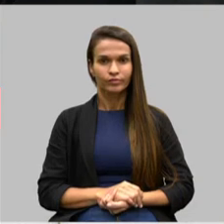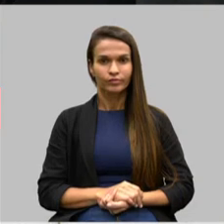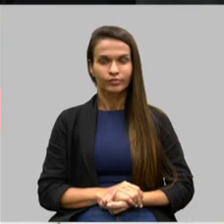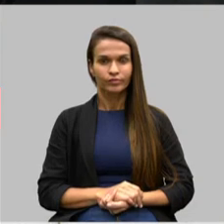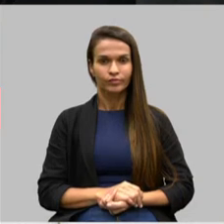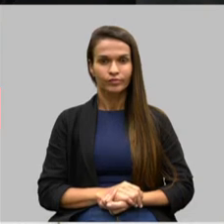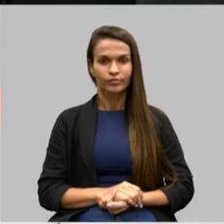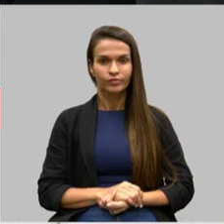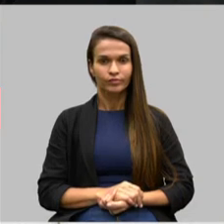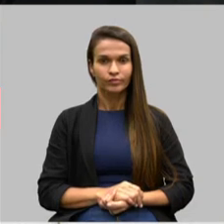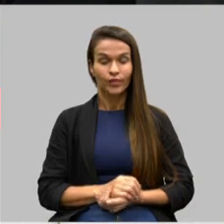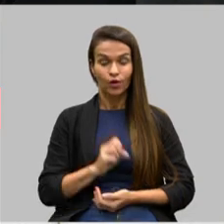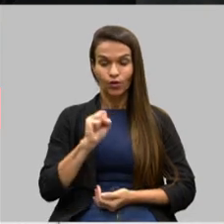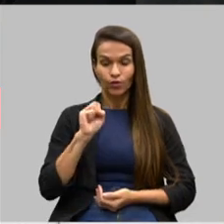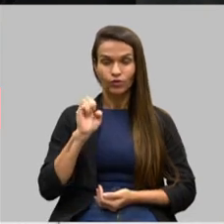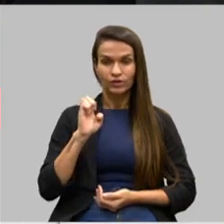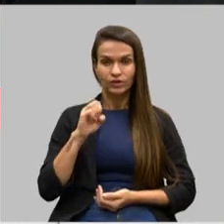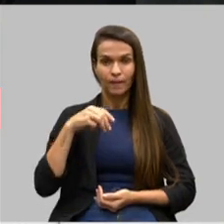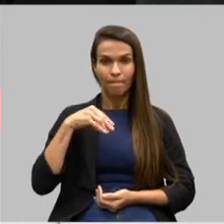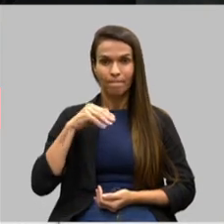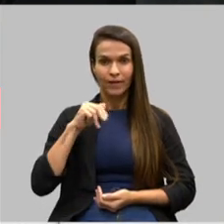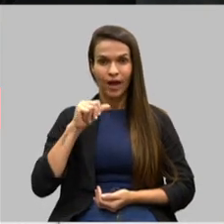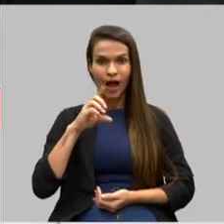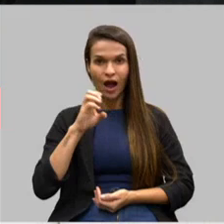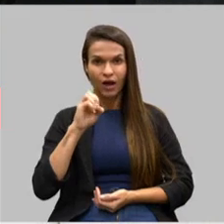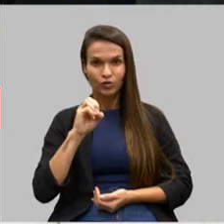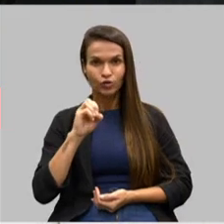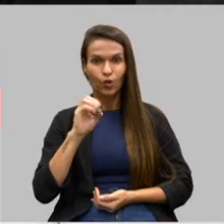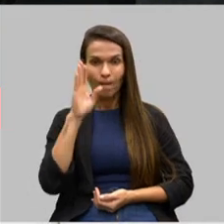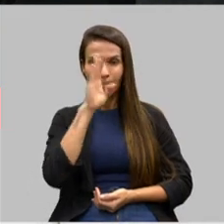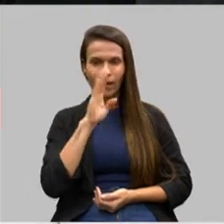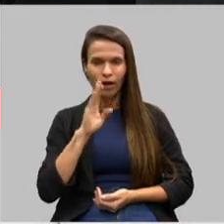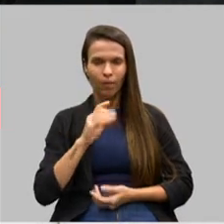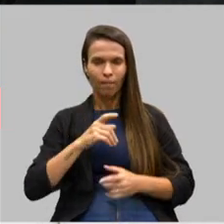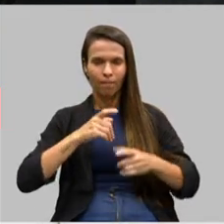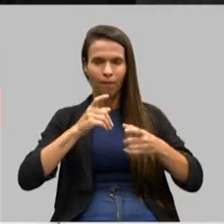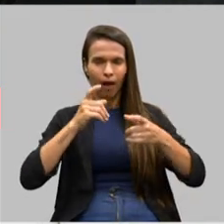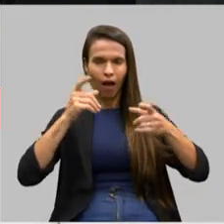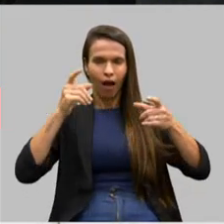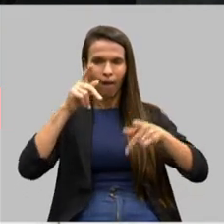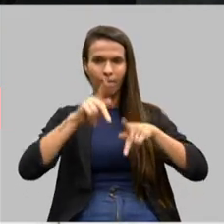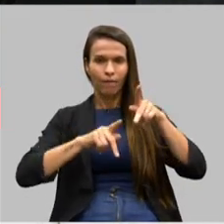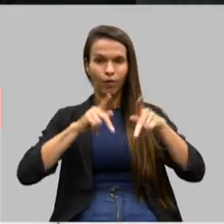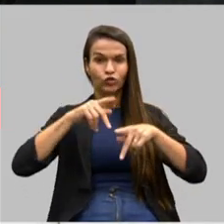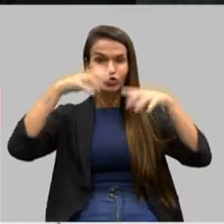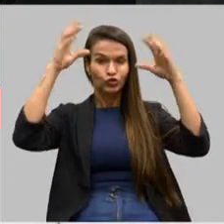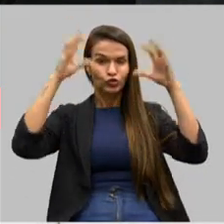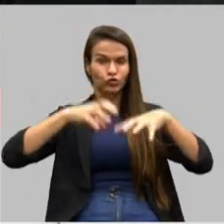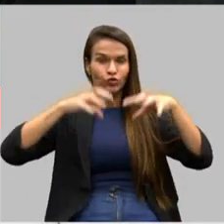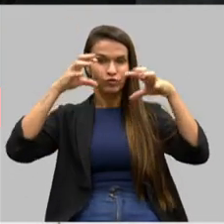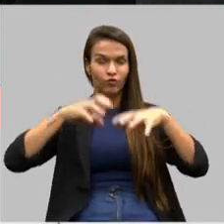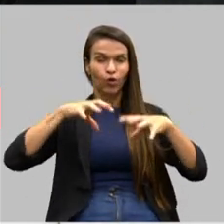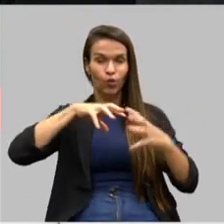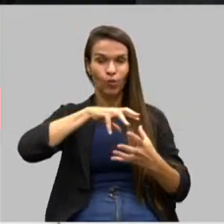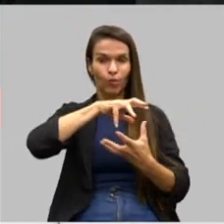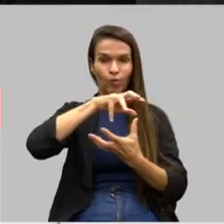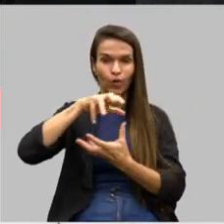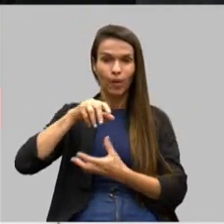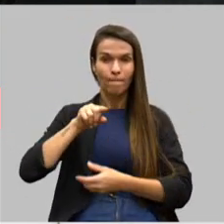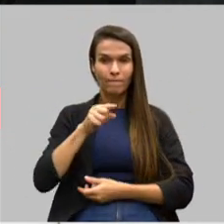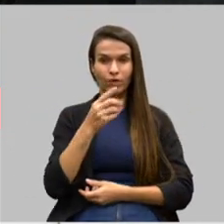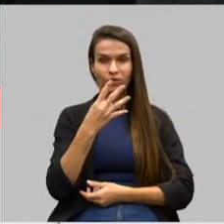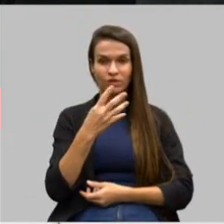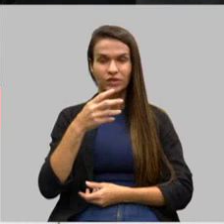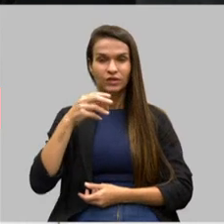O semiárido brasileiro é um dos mais populosos e chuvosos do mundo. São